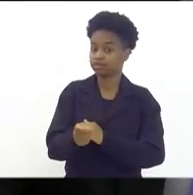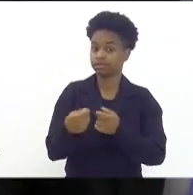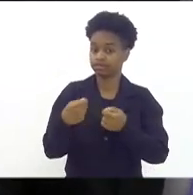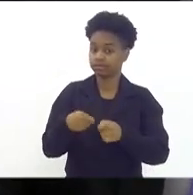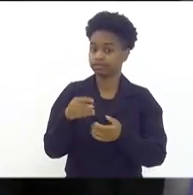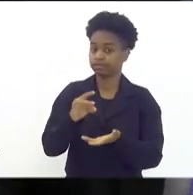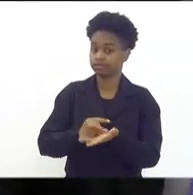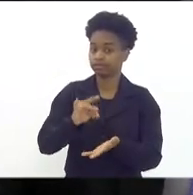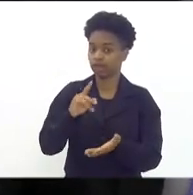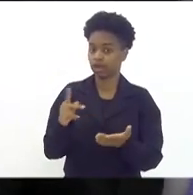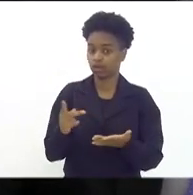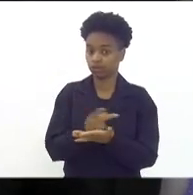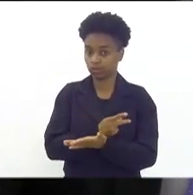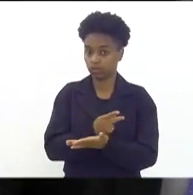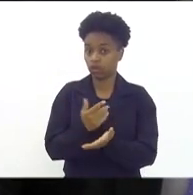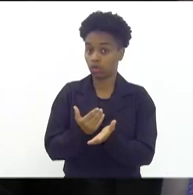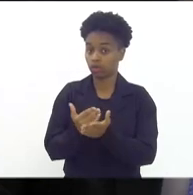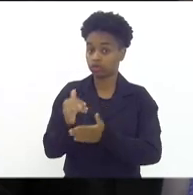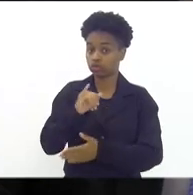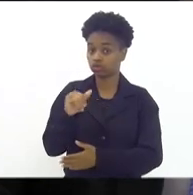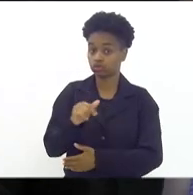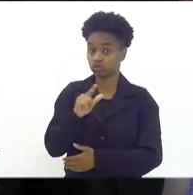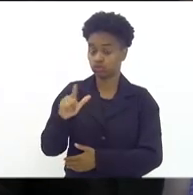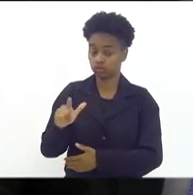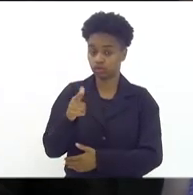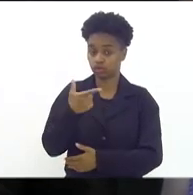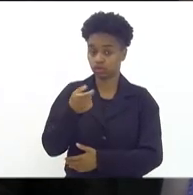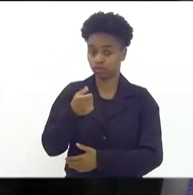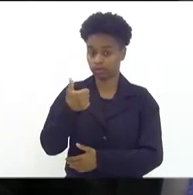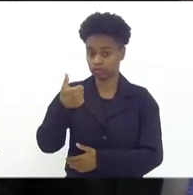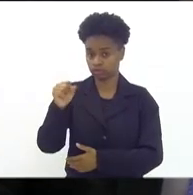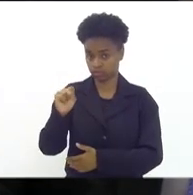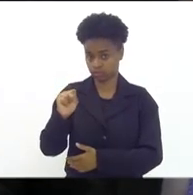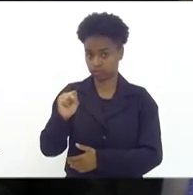realizado foi dado entrada em Julho de 2018